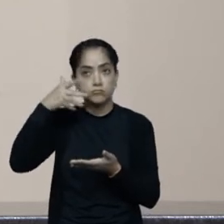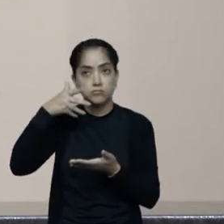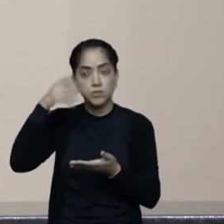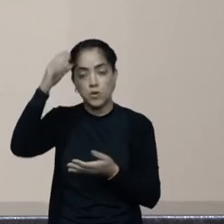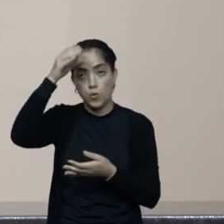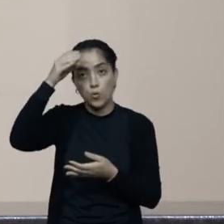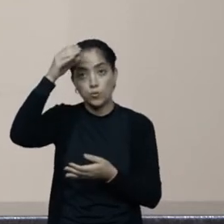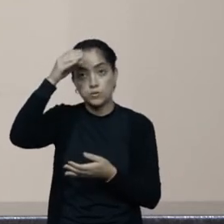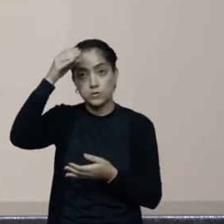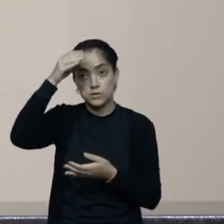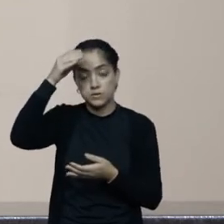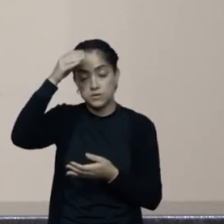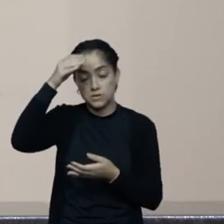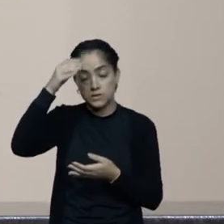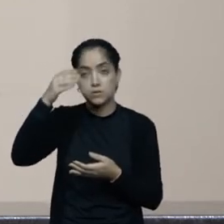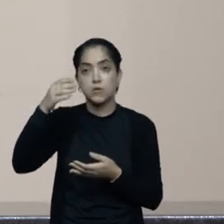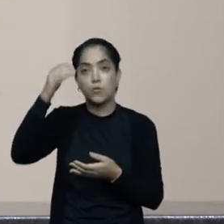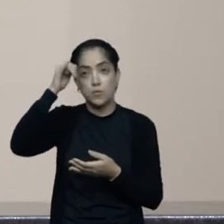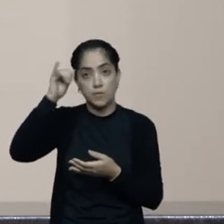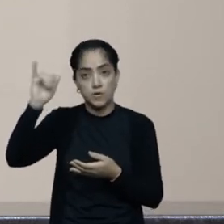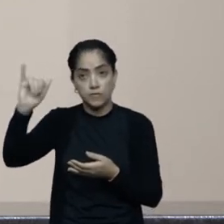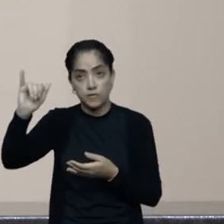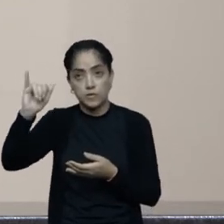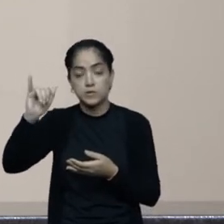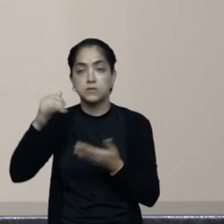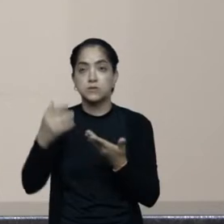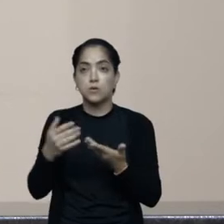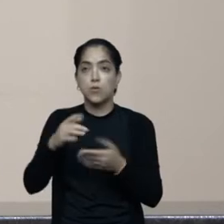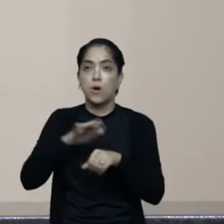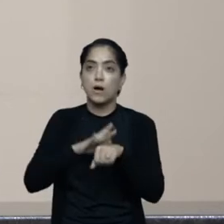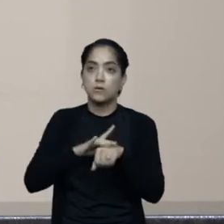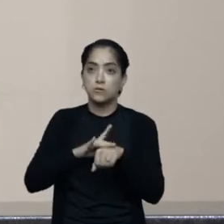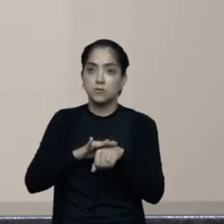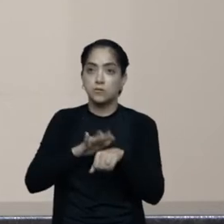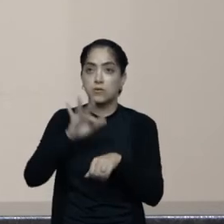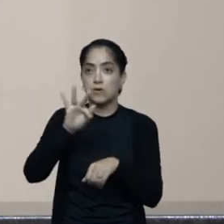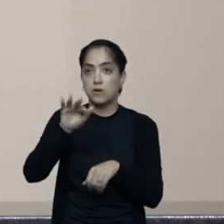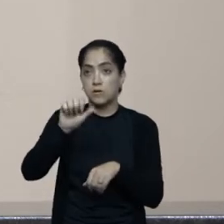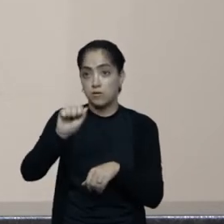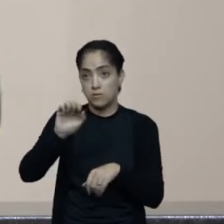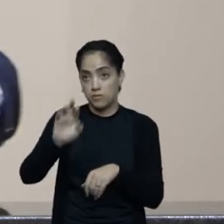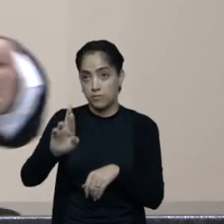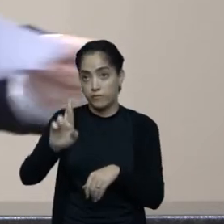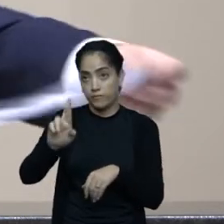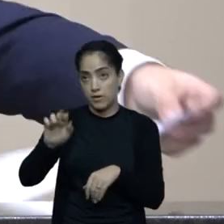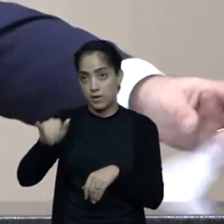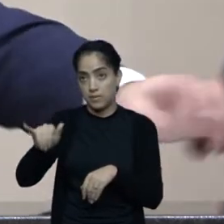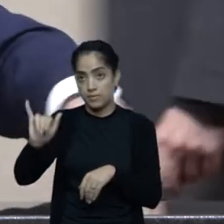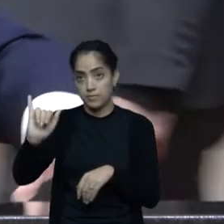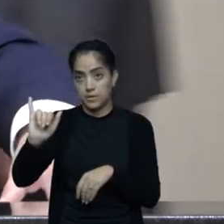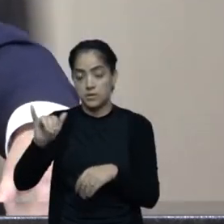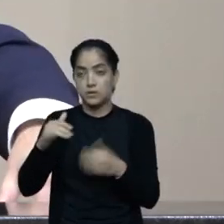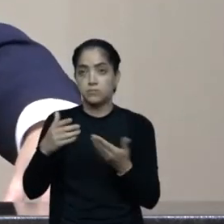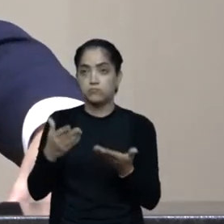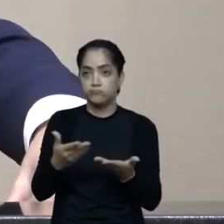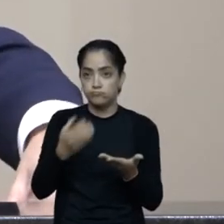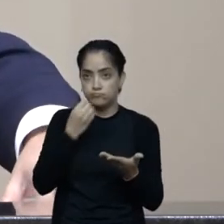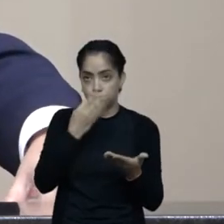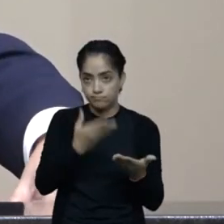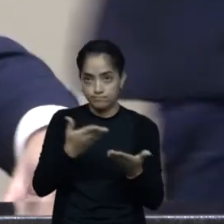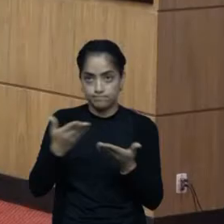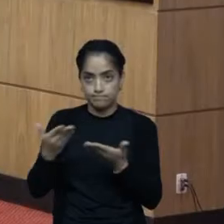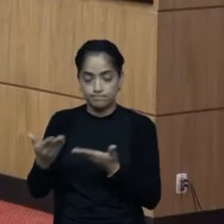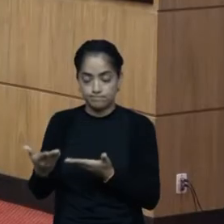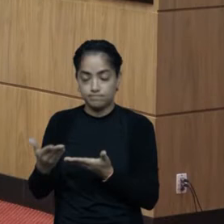conscientização, prevenção e combate à doença de Fabry. Dr. Roberto, Renal Vida, seja